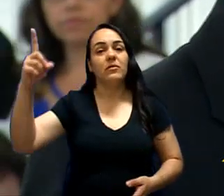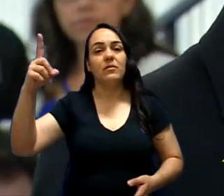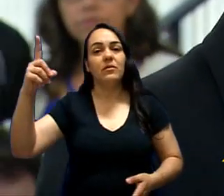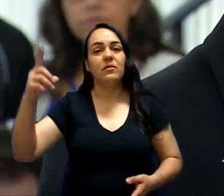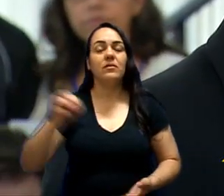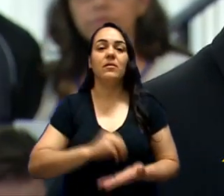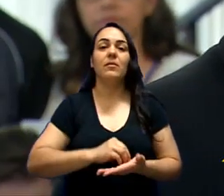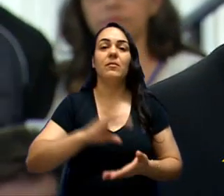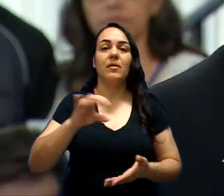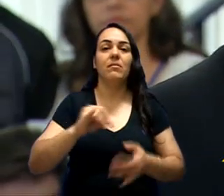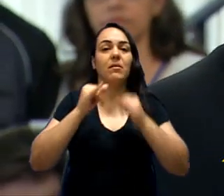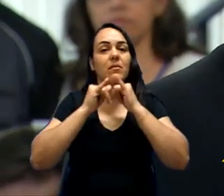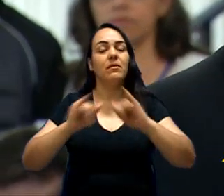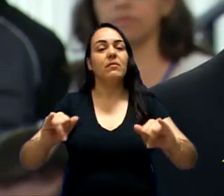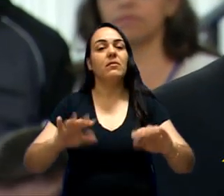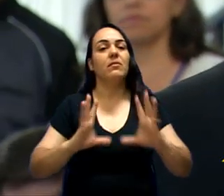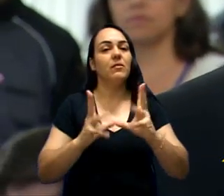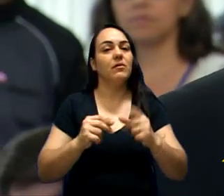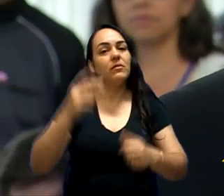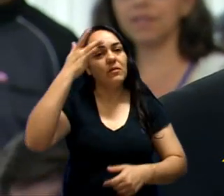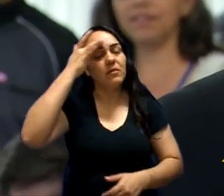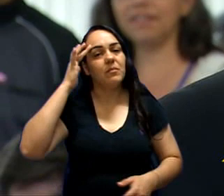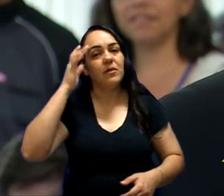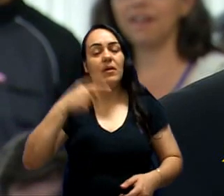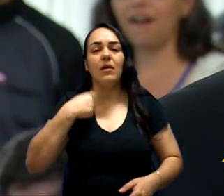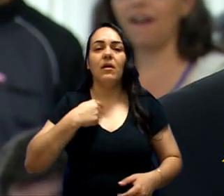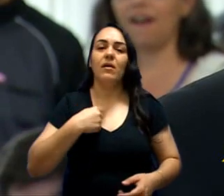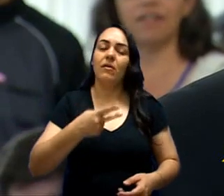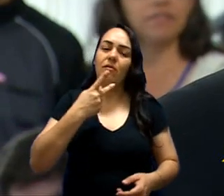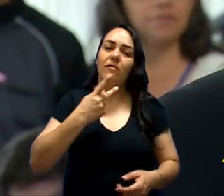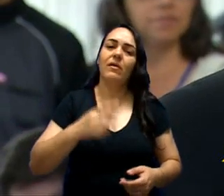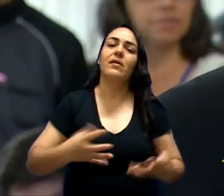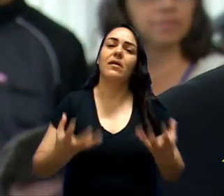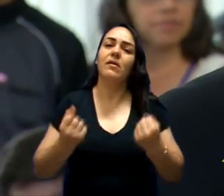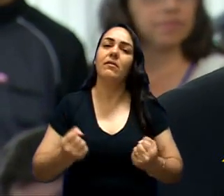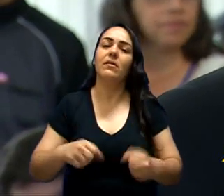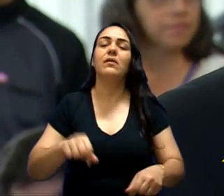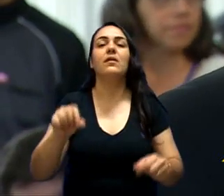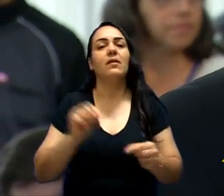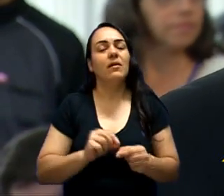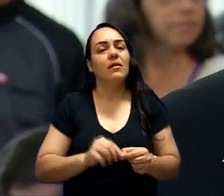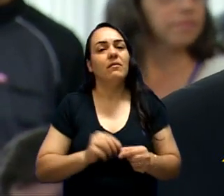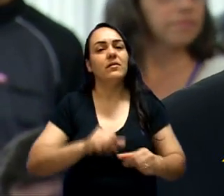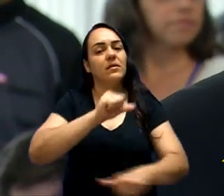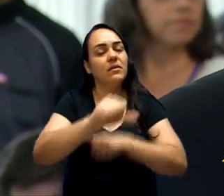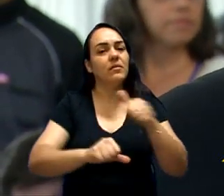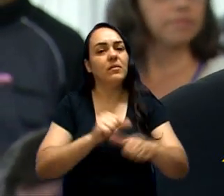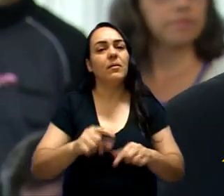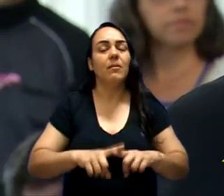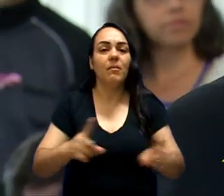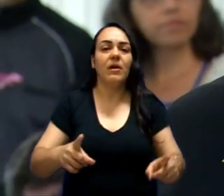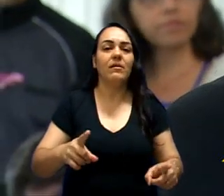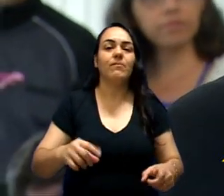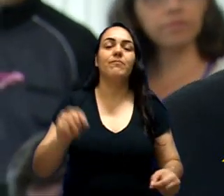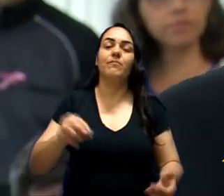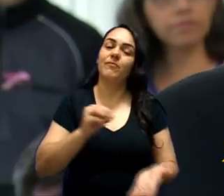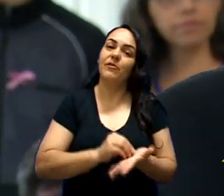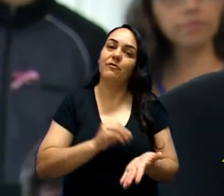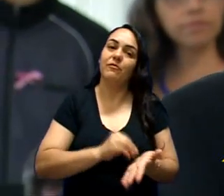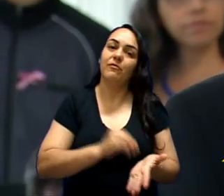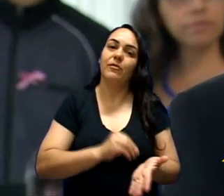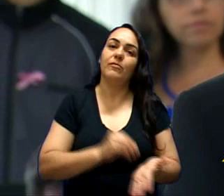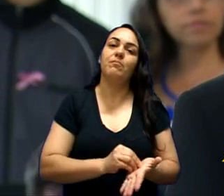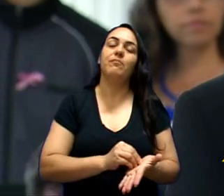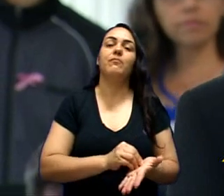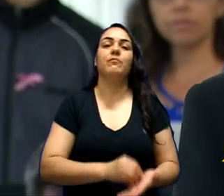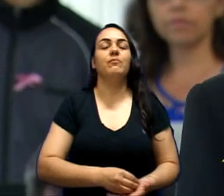pode me explicar o que é que está acontecendo? Porque eu fui duro com a secretária lá, depois nós não tínhamos feito a nossa parte. Não é que não fizemos João, a nossa parte. João, não